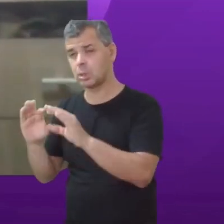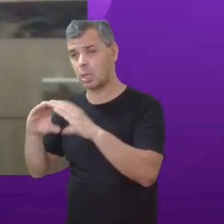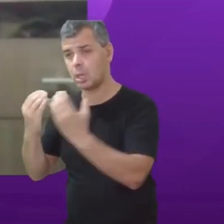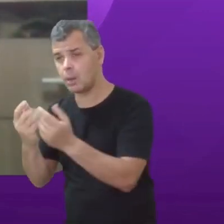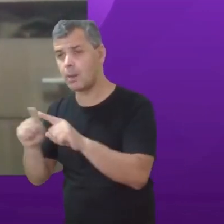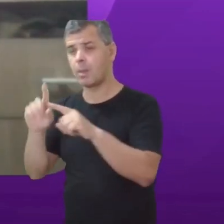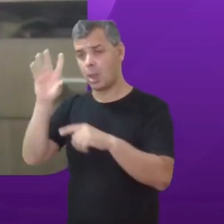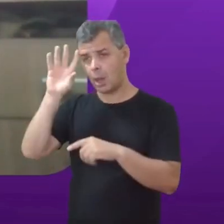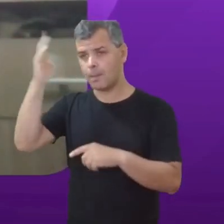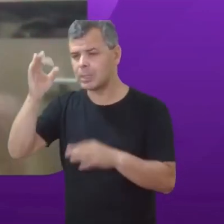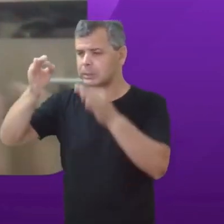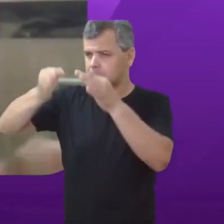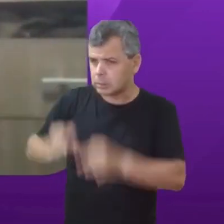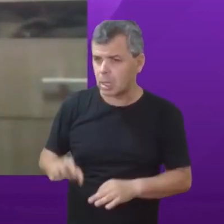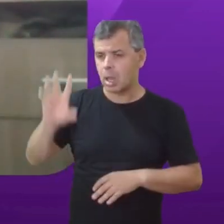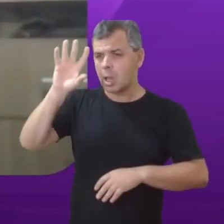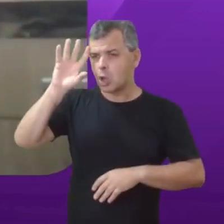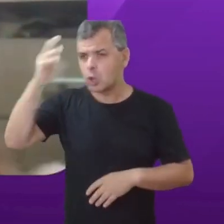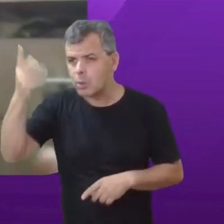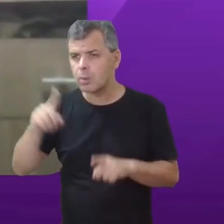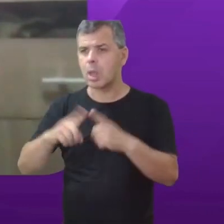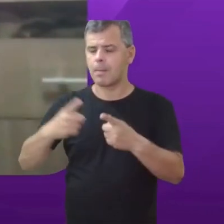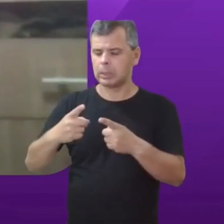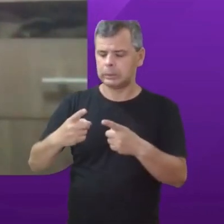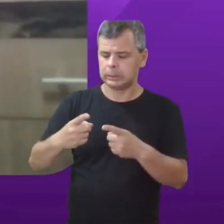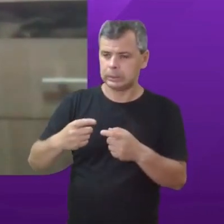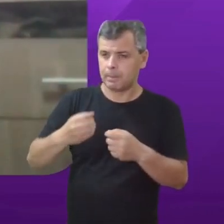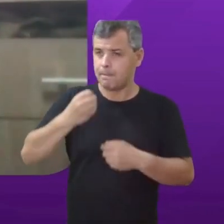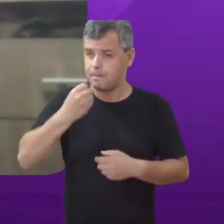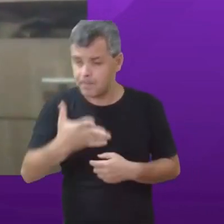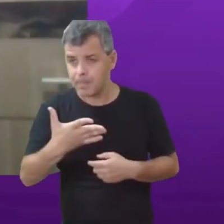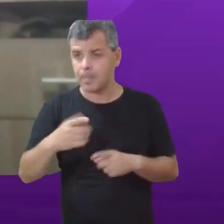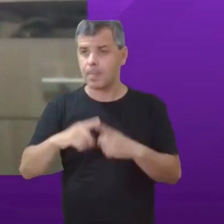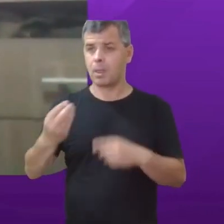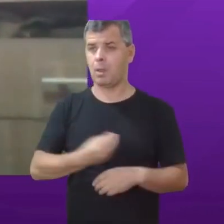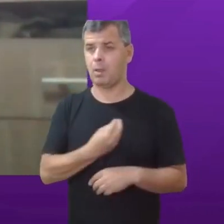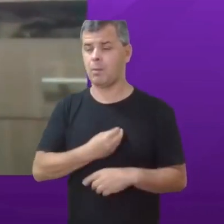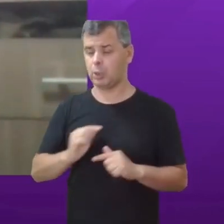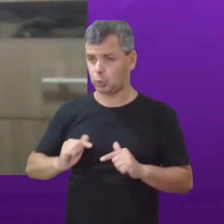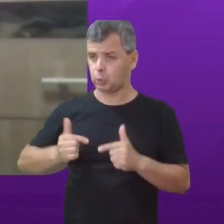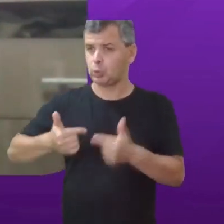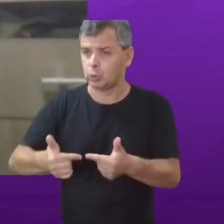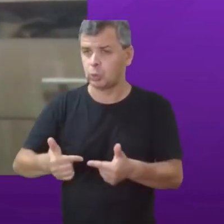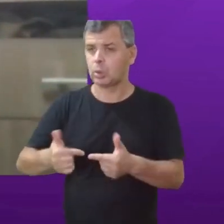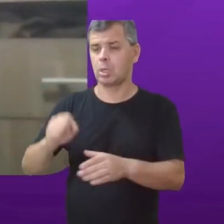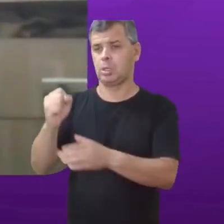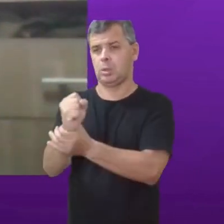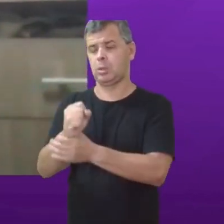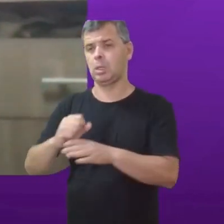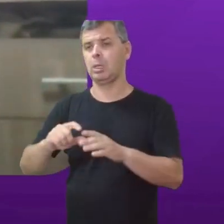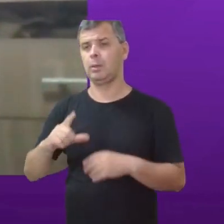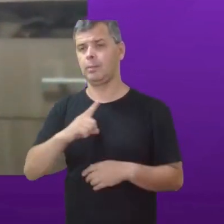para soluções mais eficazes, para soluções mais sustentáveis, né, no que se refere aos desafios que a segurança pública